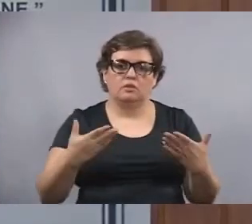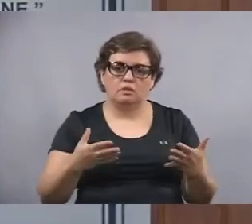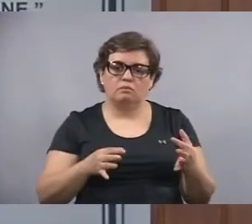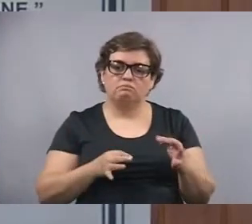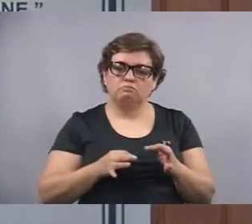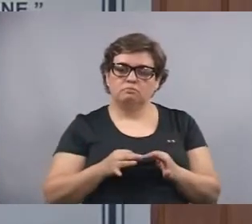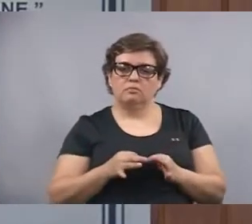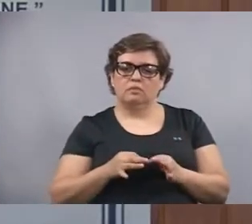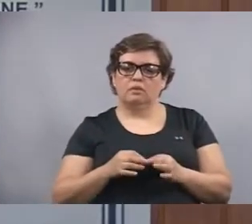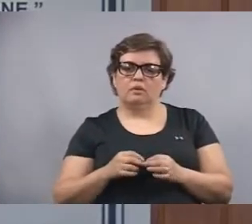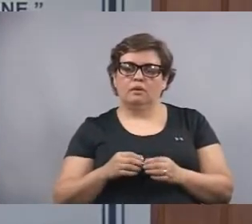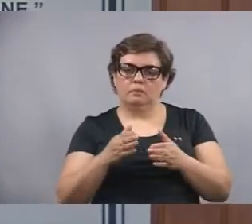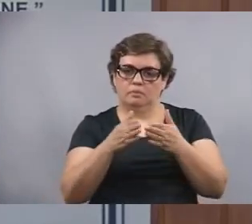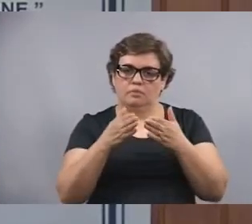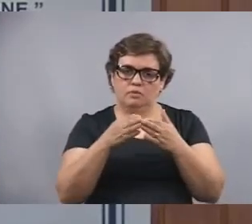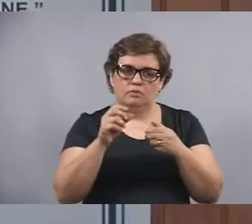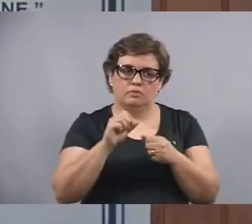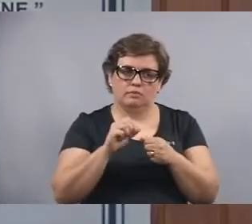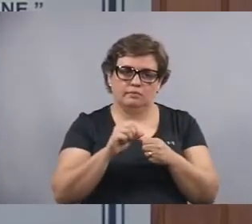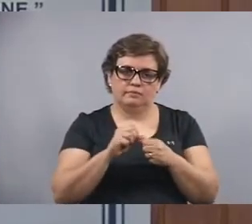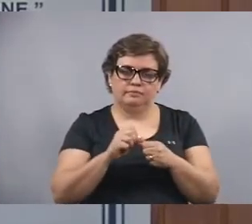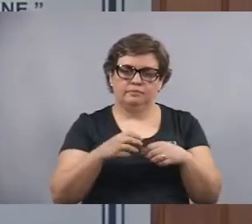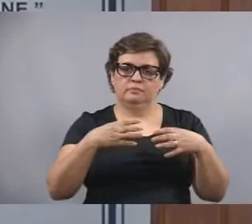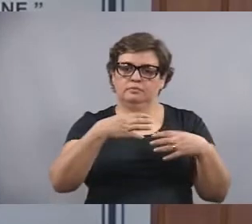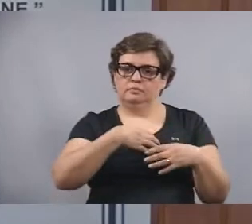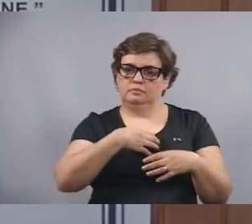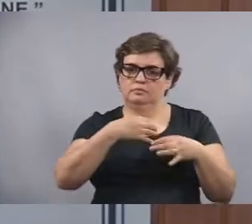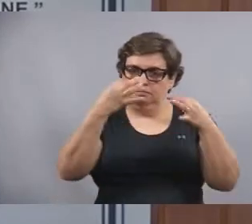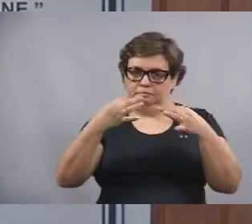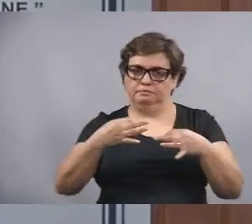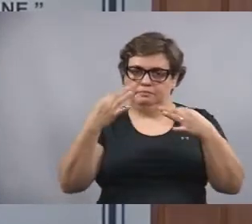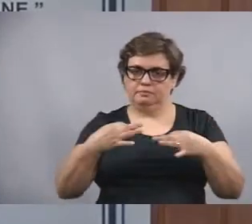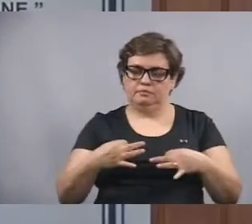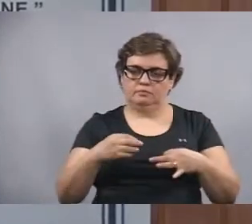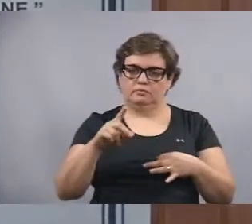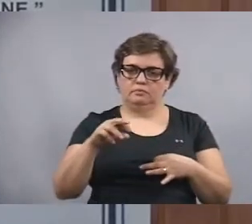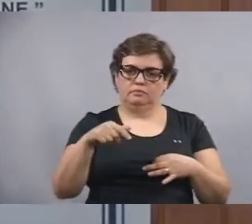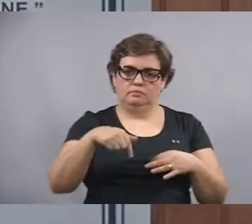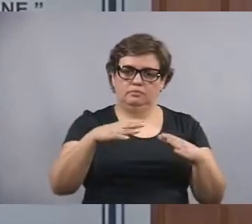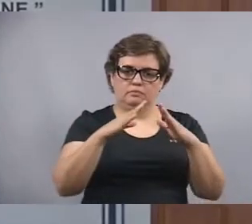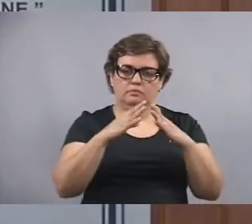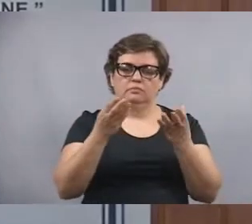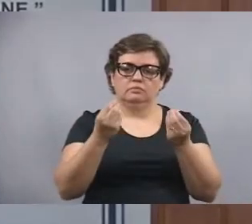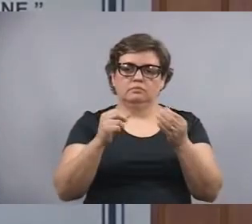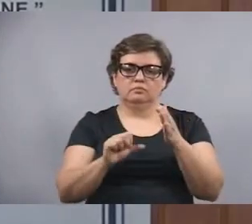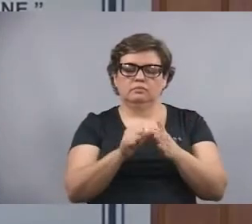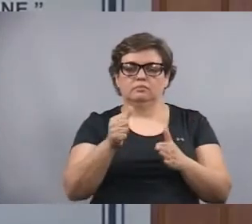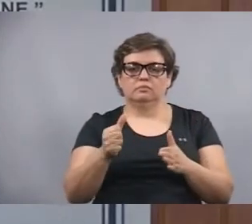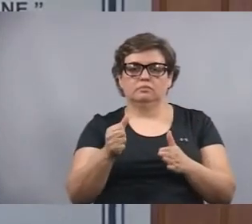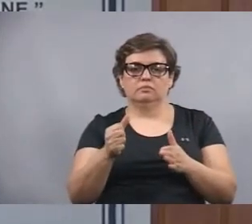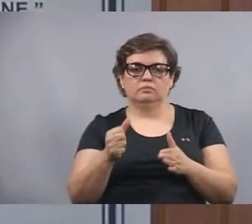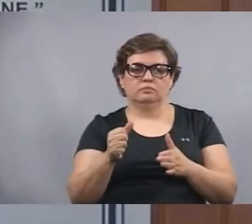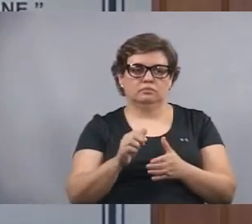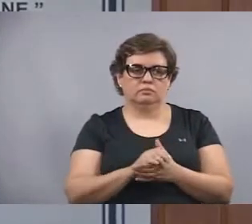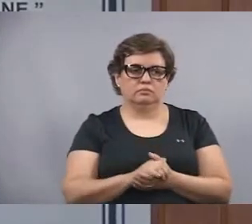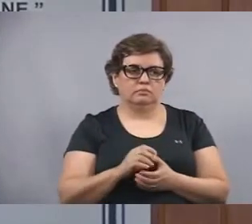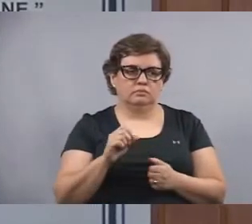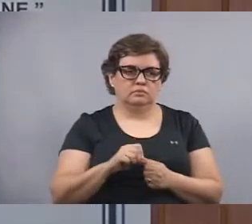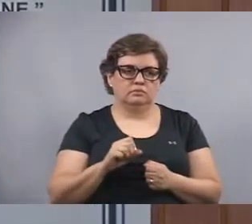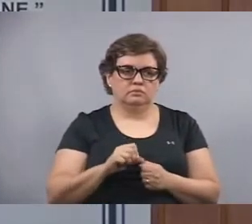forma legal para fazer, adequada, como essa casa muitas vezes se